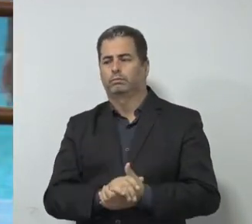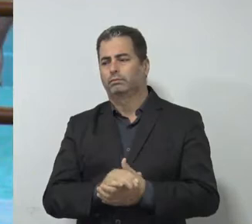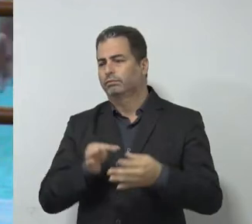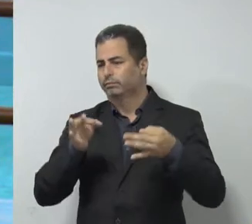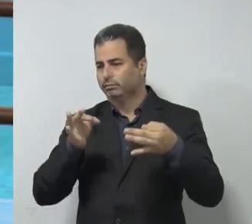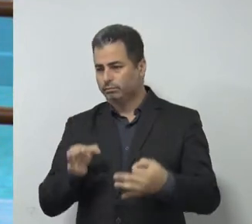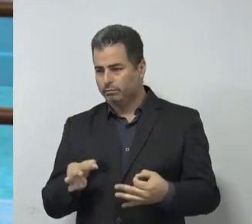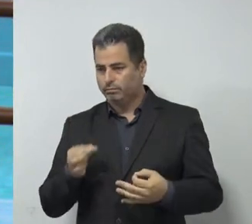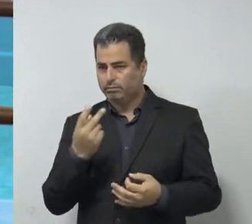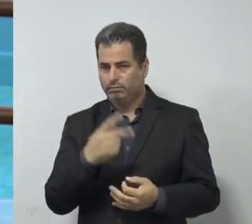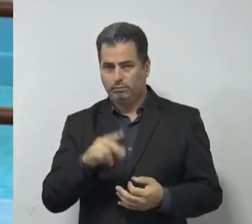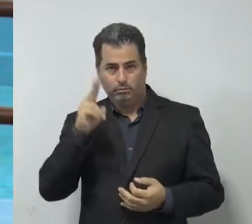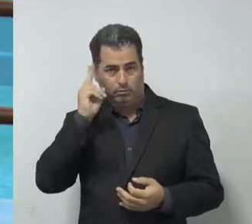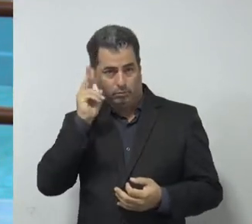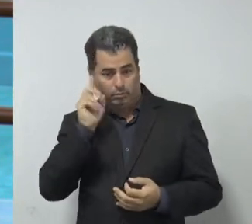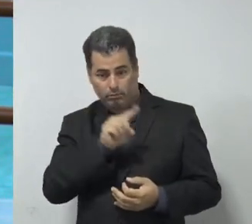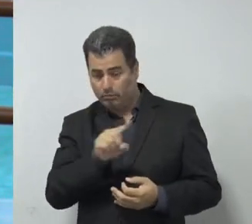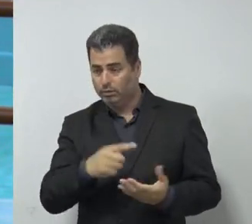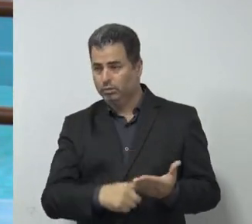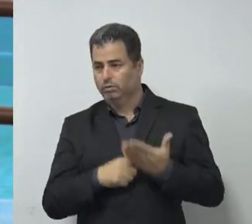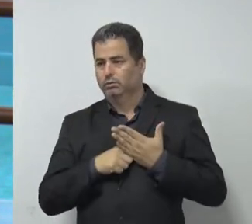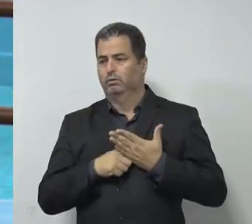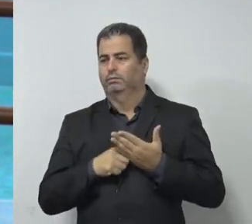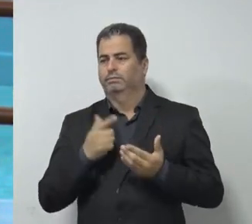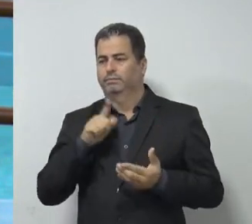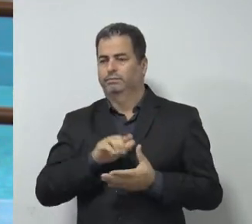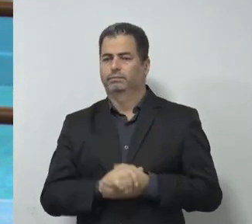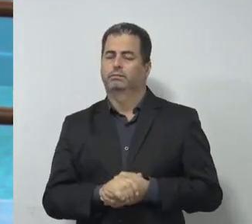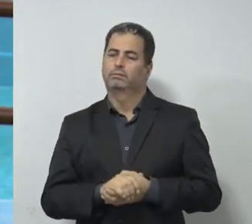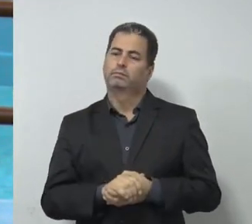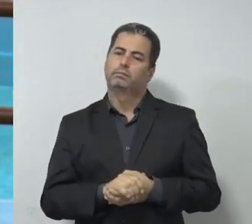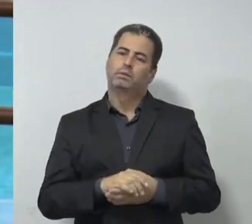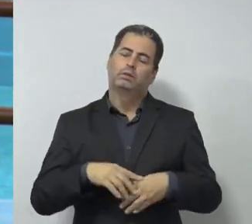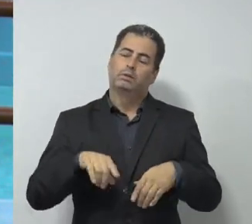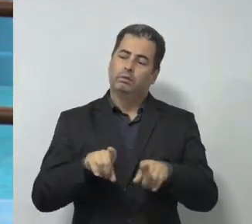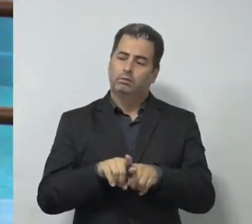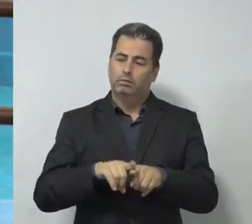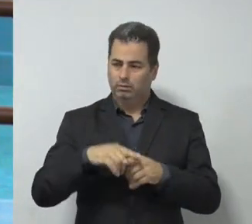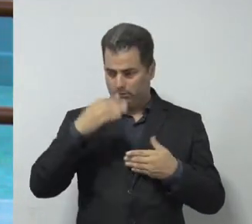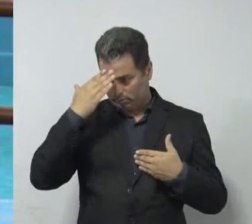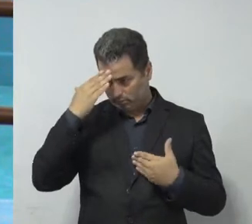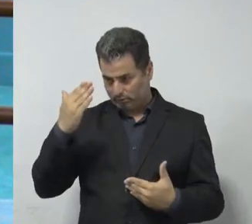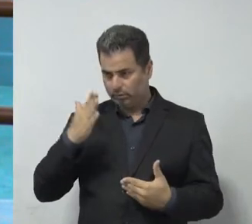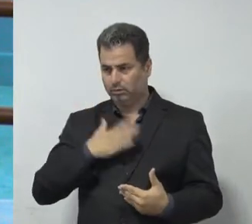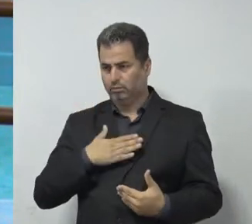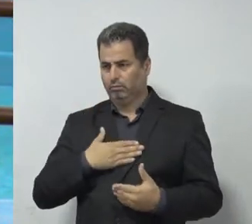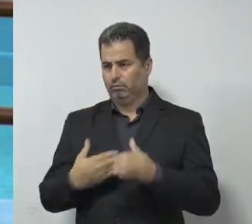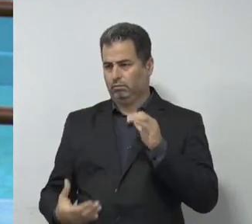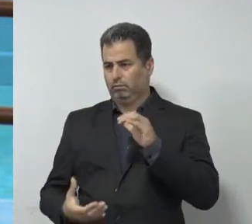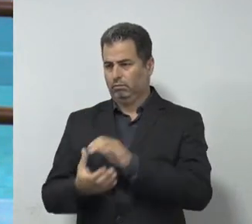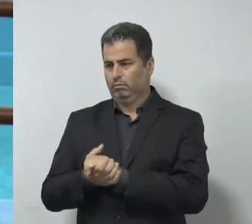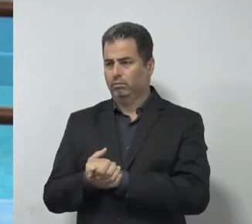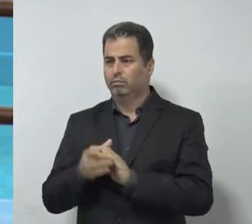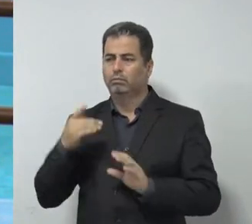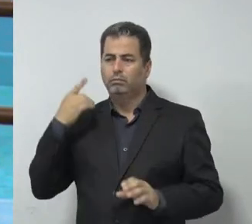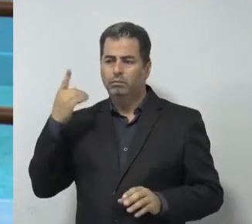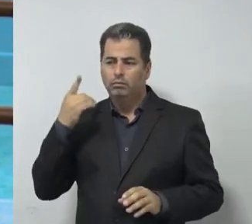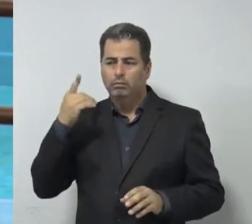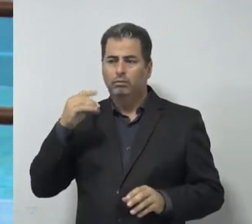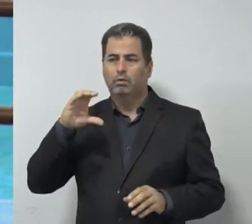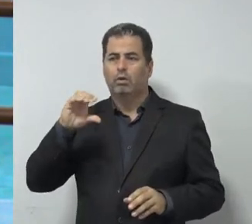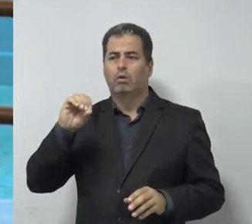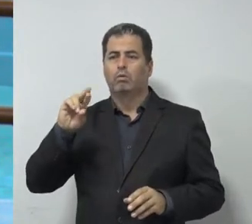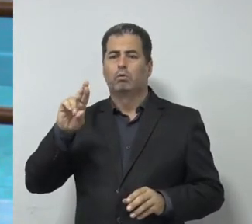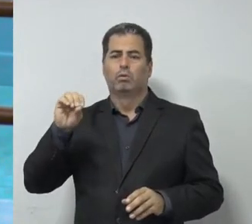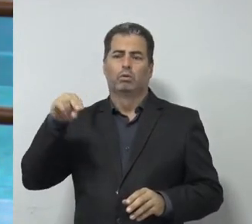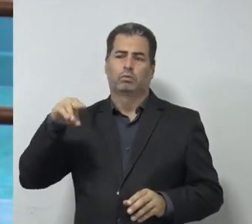vocês ajudaram a escrever. E com isso, eu agradeço também ao meu esposo, deputado estadual Coronel